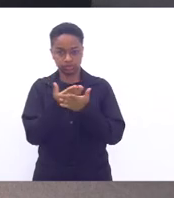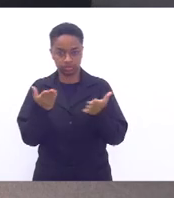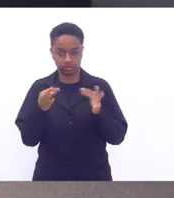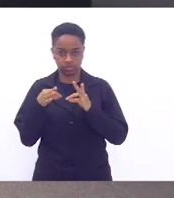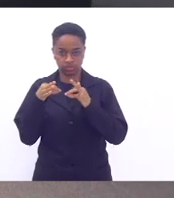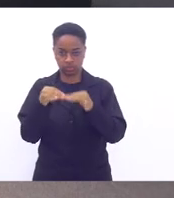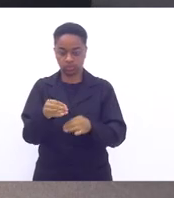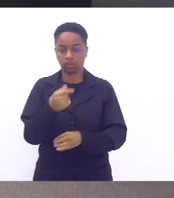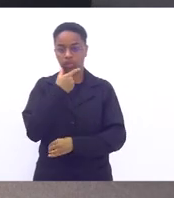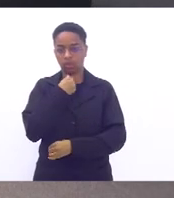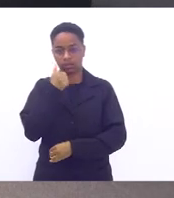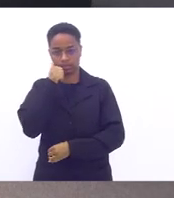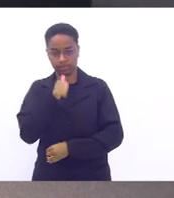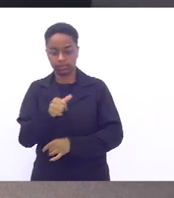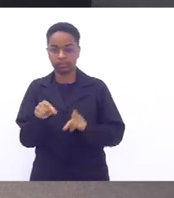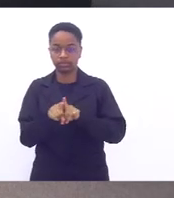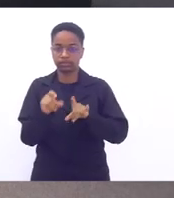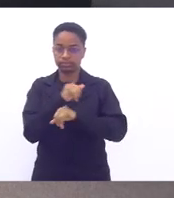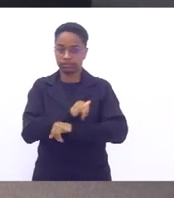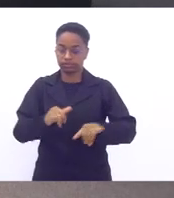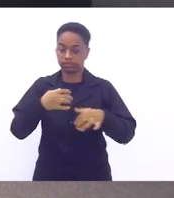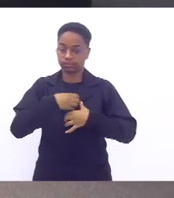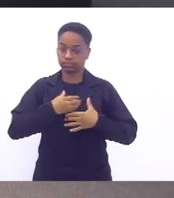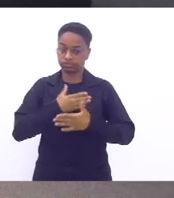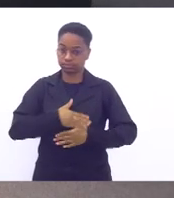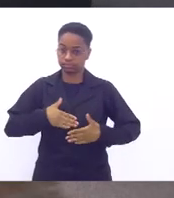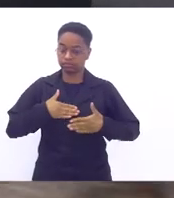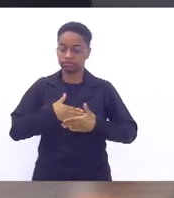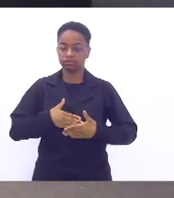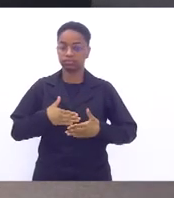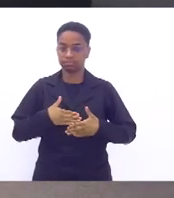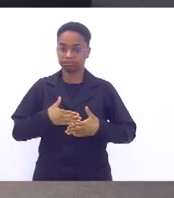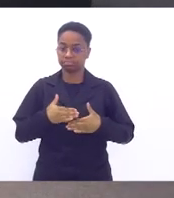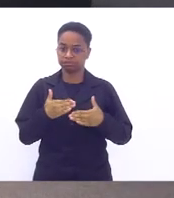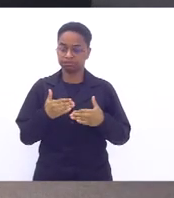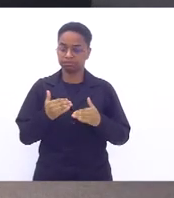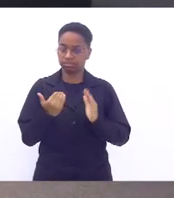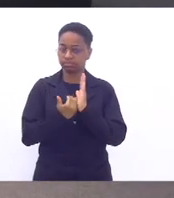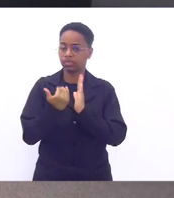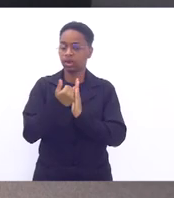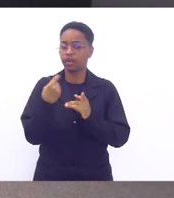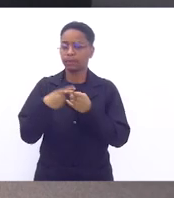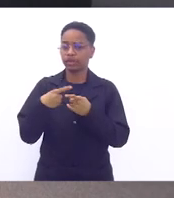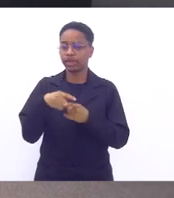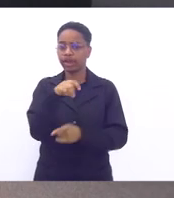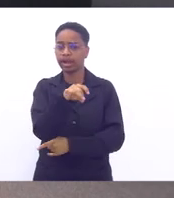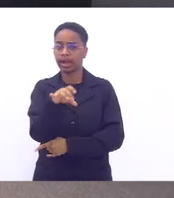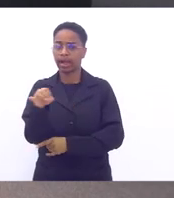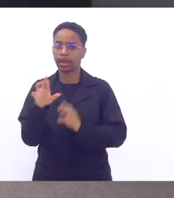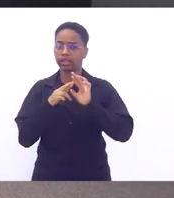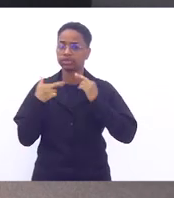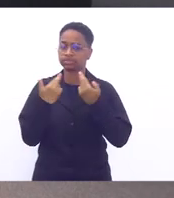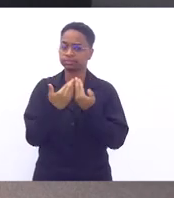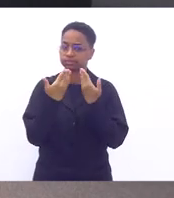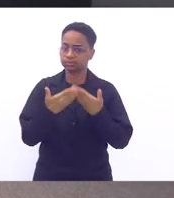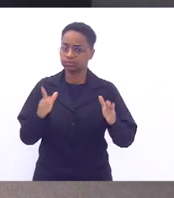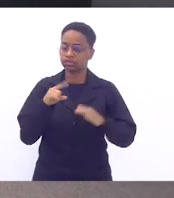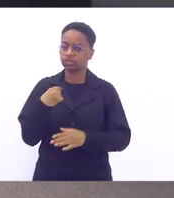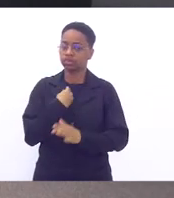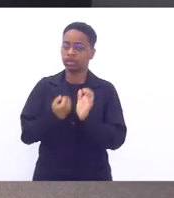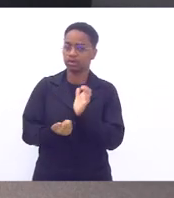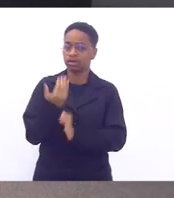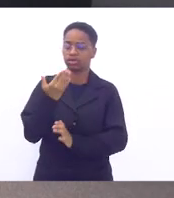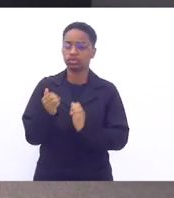todas é dizer que é uma satisfação muito grande porque cada audiência pública que a gente realiza junto com o deputado Rodrigo